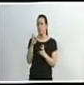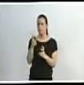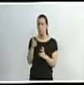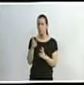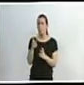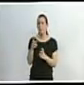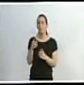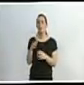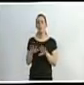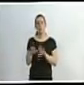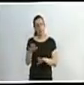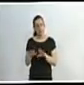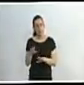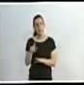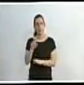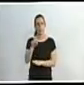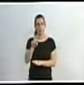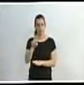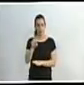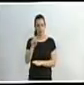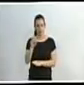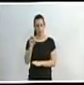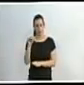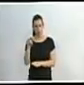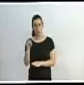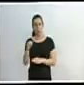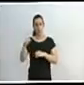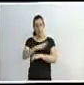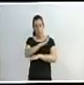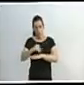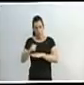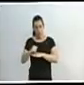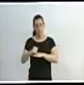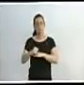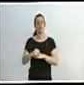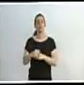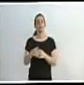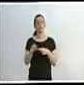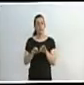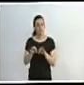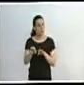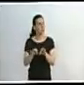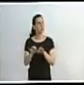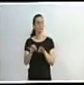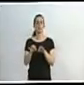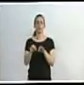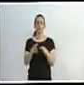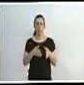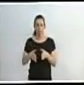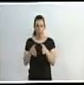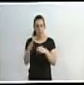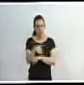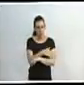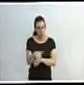500 metros asfaltados. Nós estamos aí com a cancha praticamente preparada, essa parte ali, para que